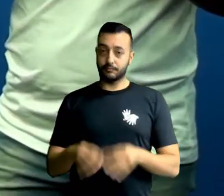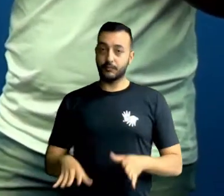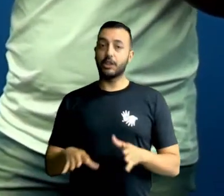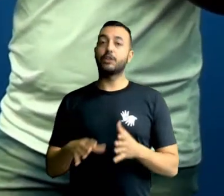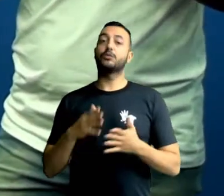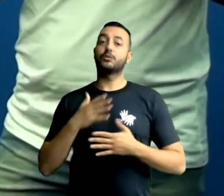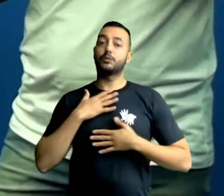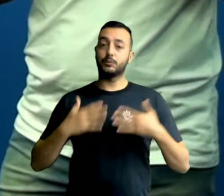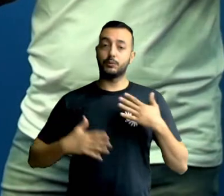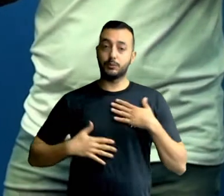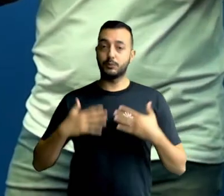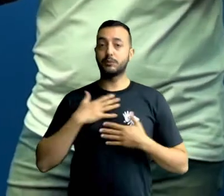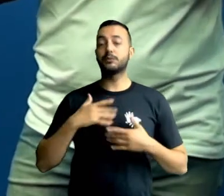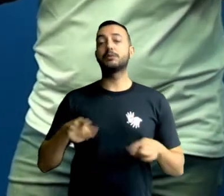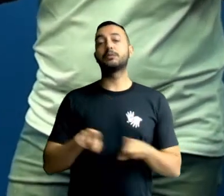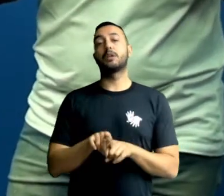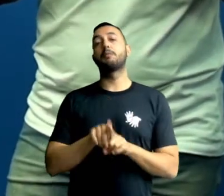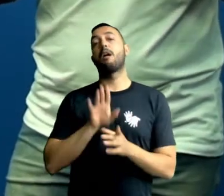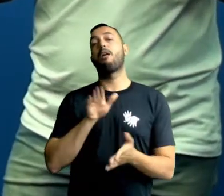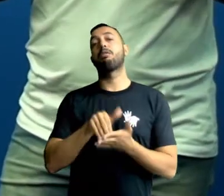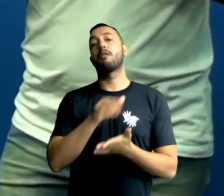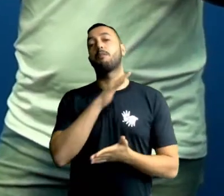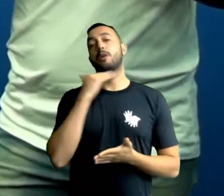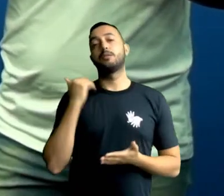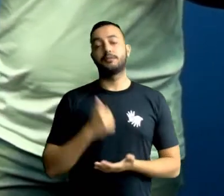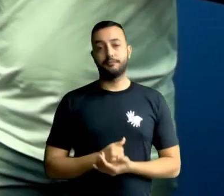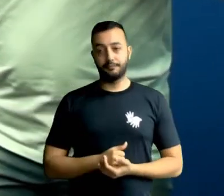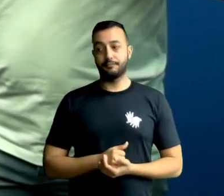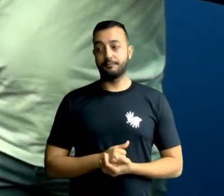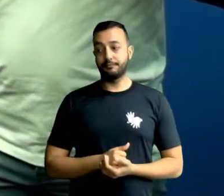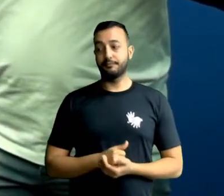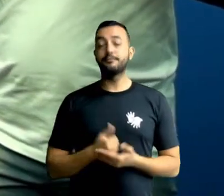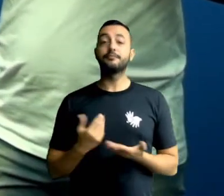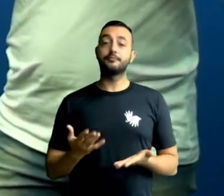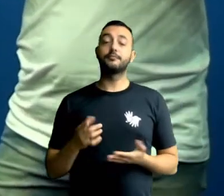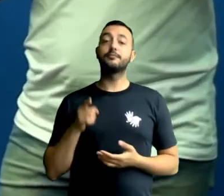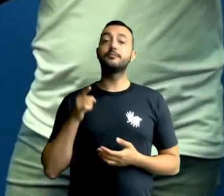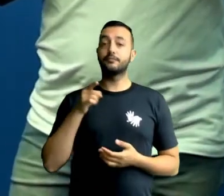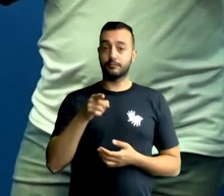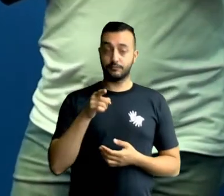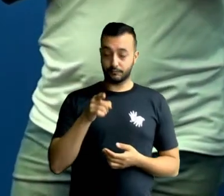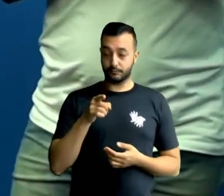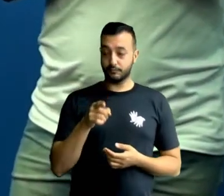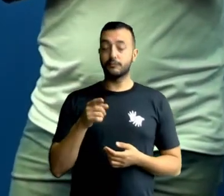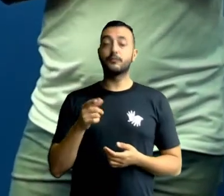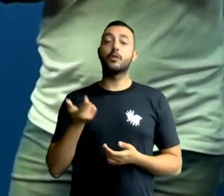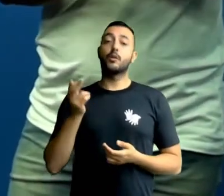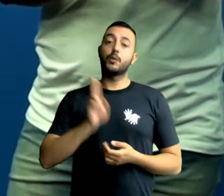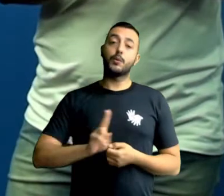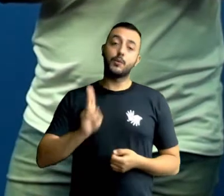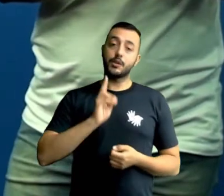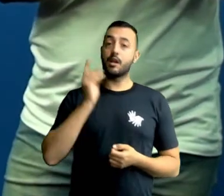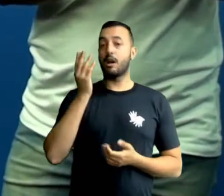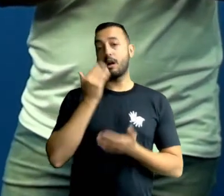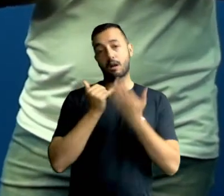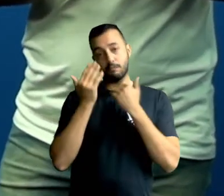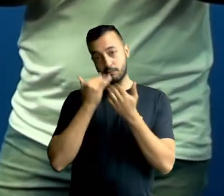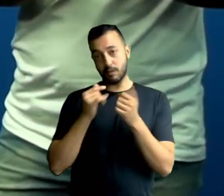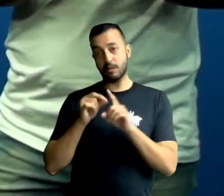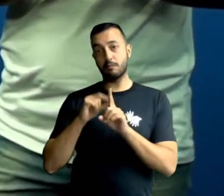prejudicar o nosso organismo, inclusive levar até inclusive à morte. Então, quando você consome alimentos